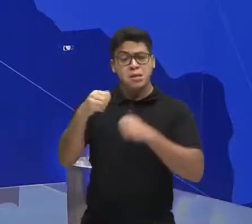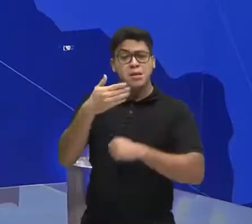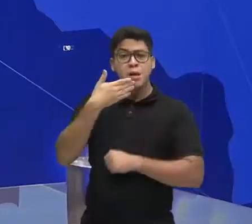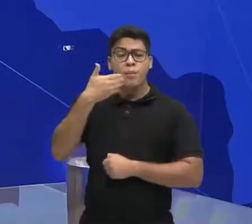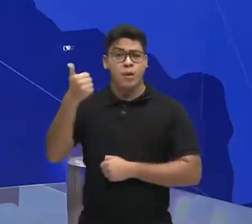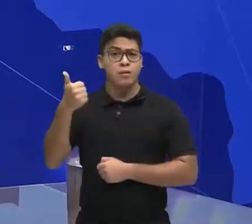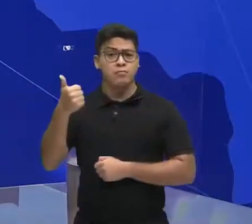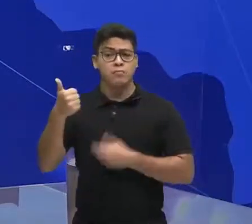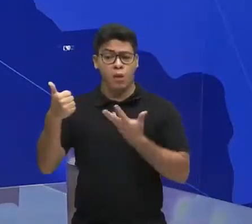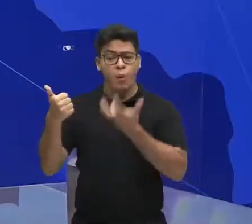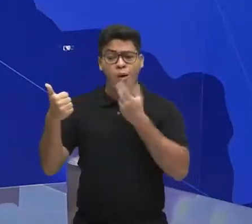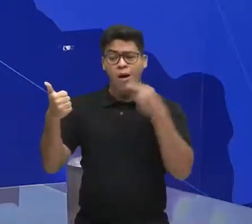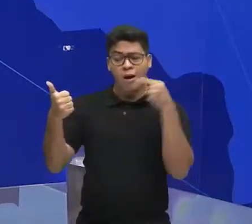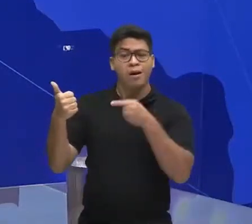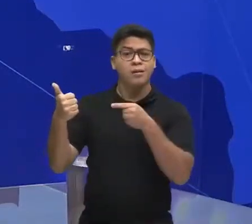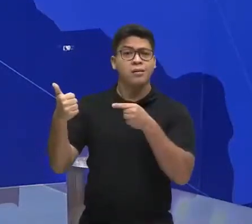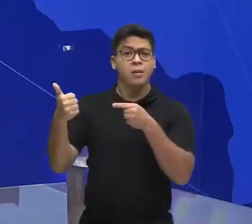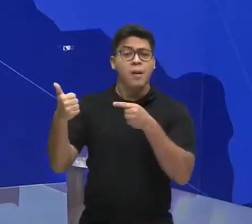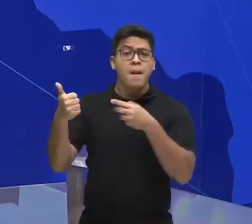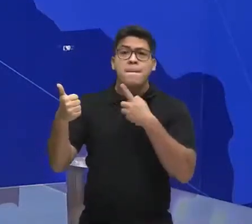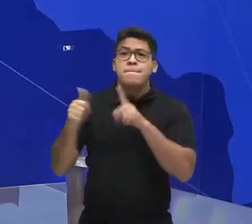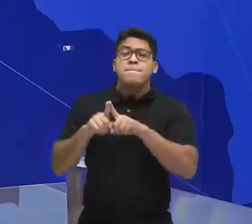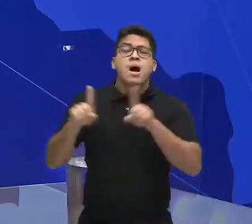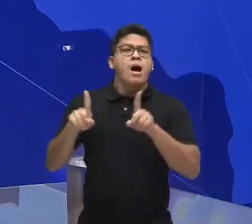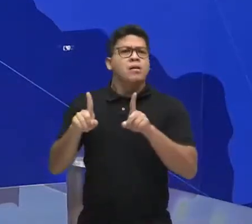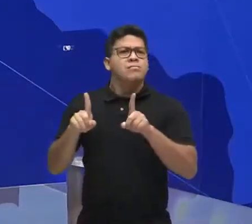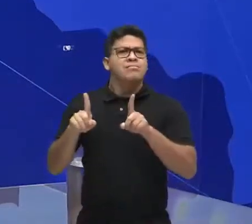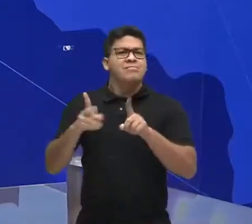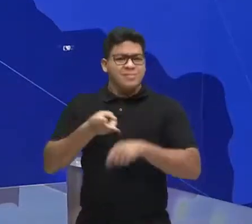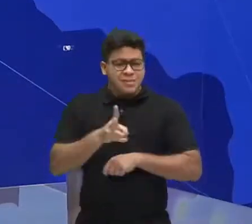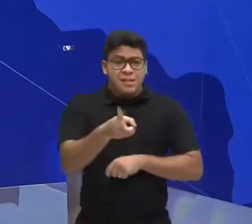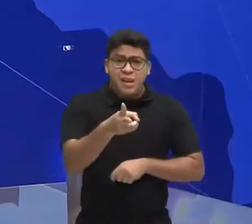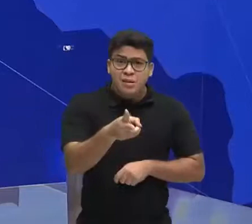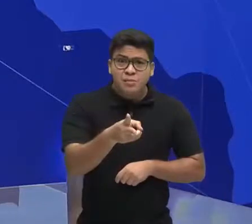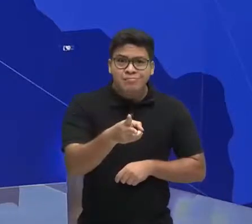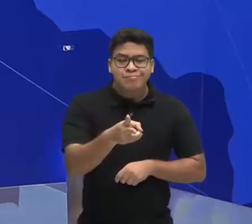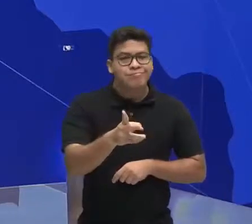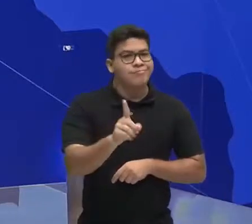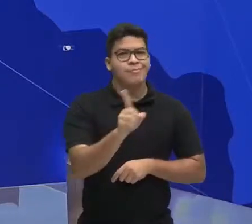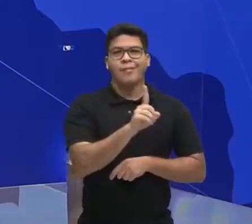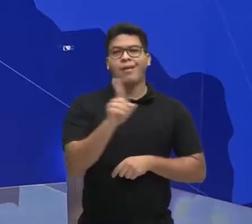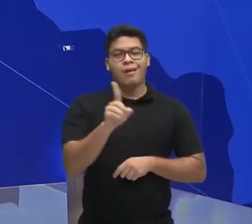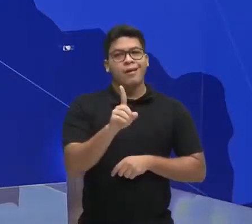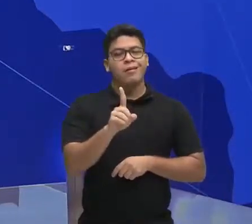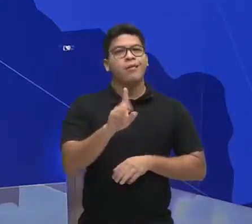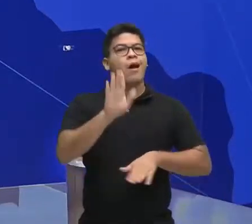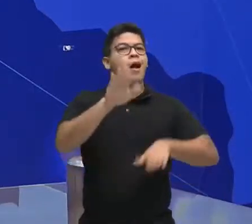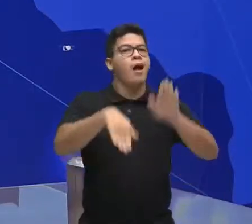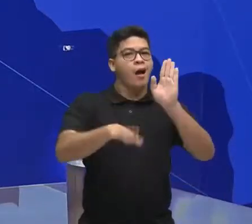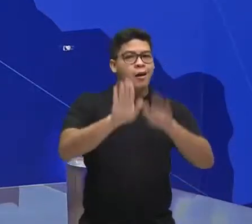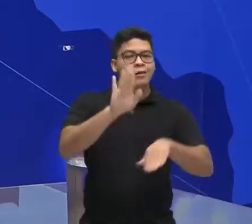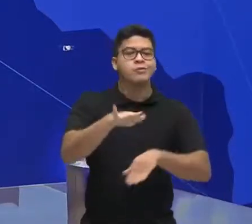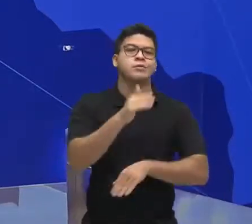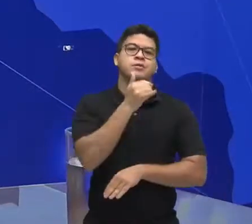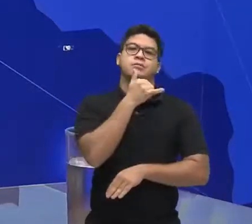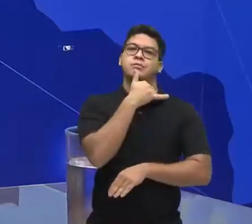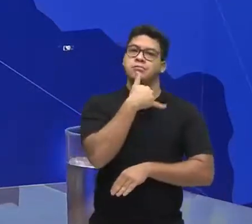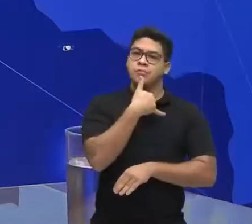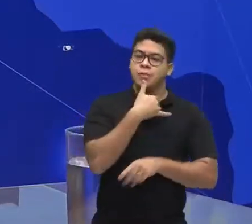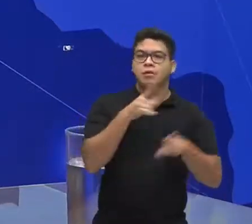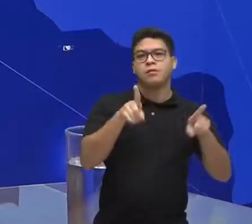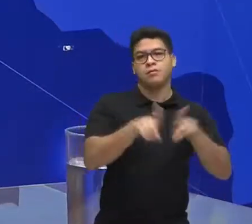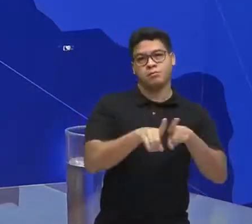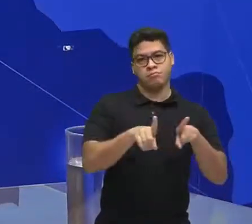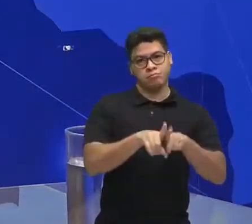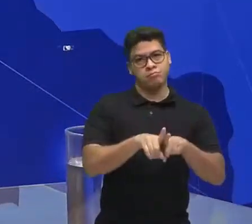vida fosse um pouco melhor para você? Então, a gente sempre vai ter esse desejo, mas uma esperança de que ela